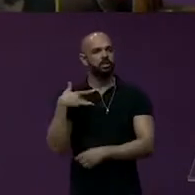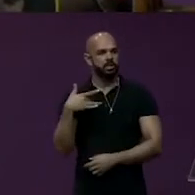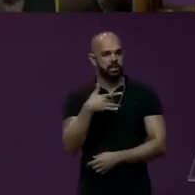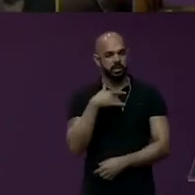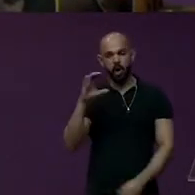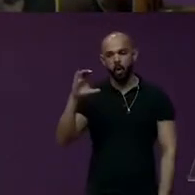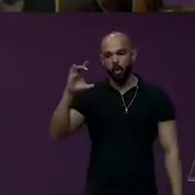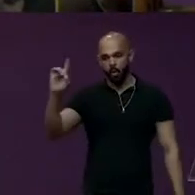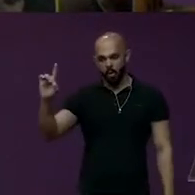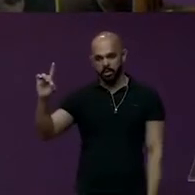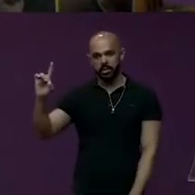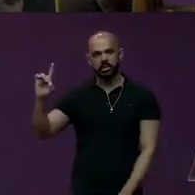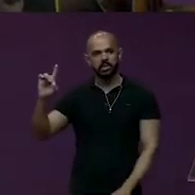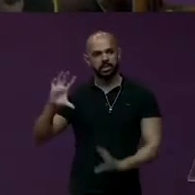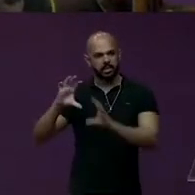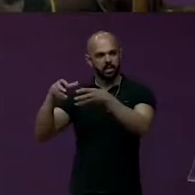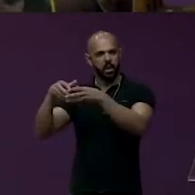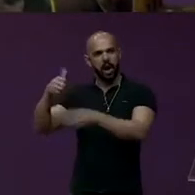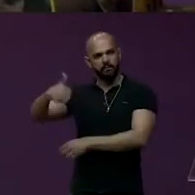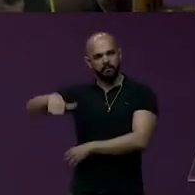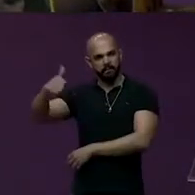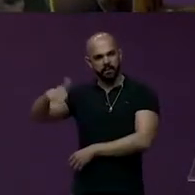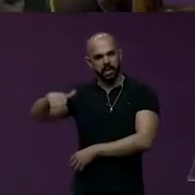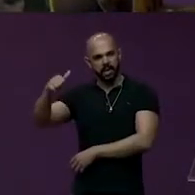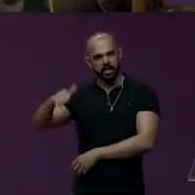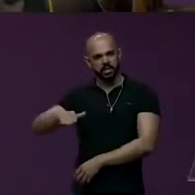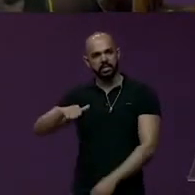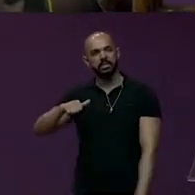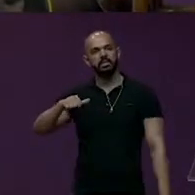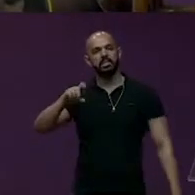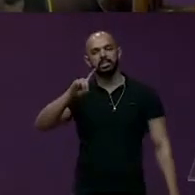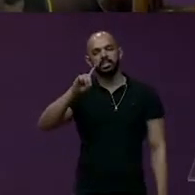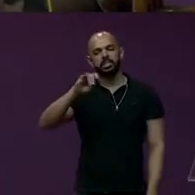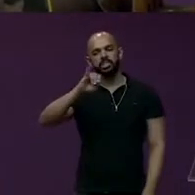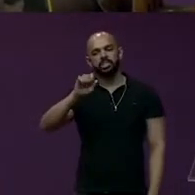coordenadora da comissão de avaliação de Alma Ata,